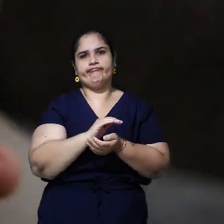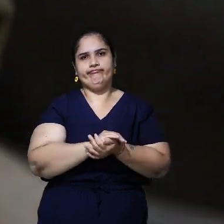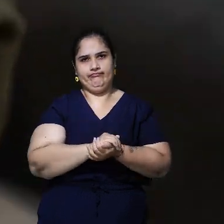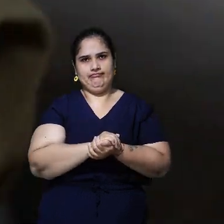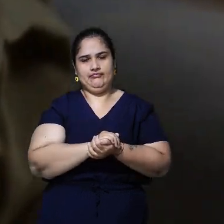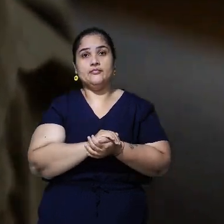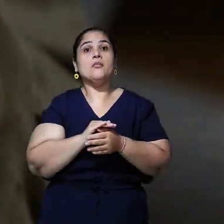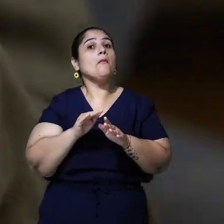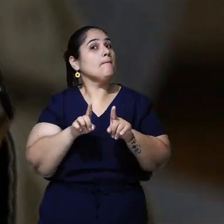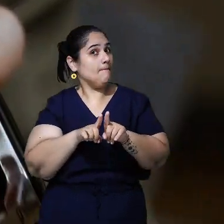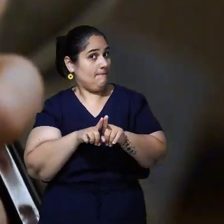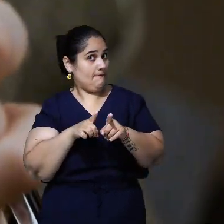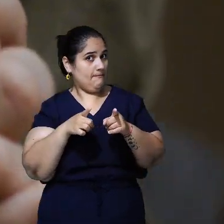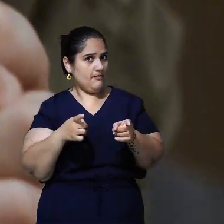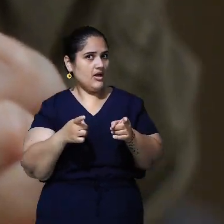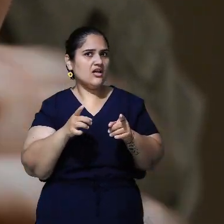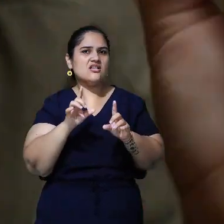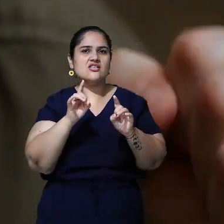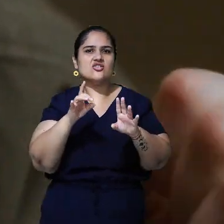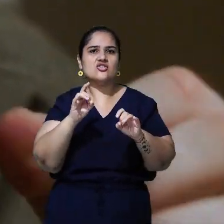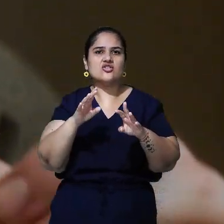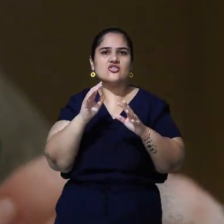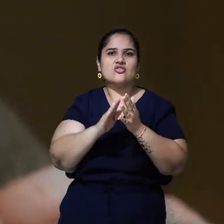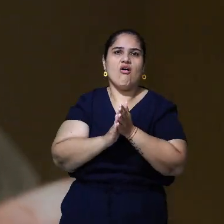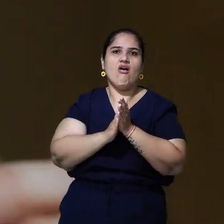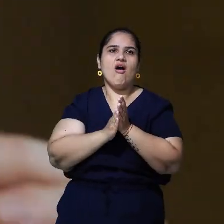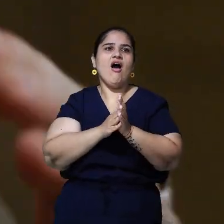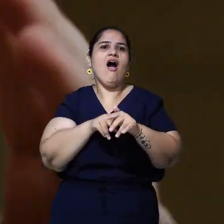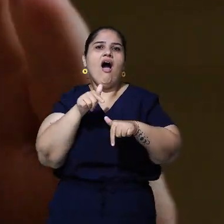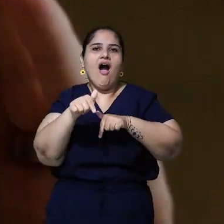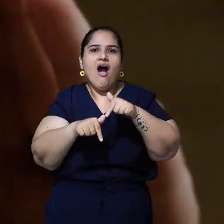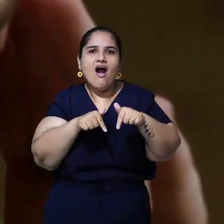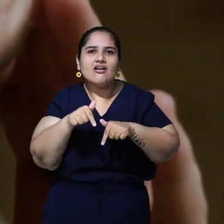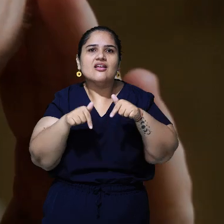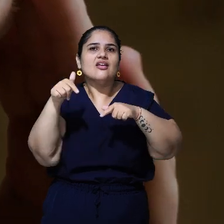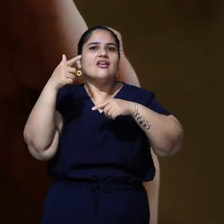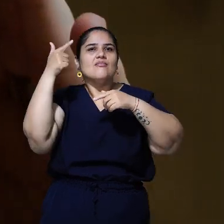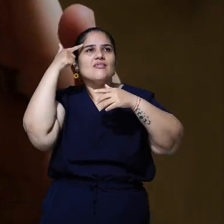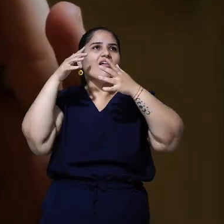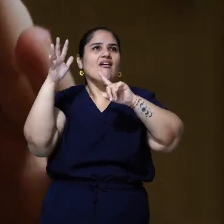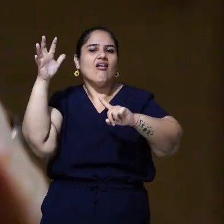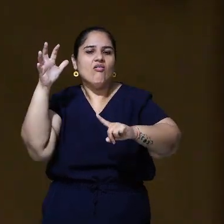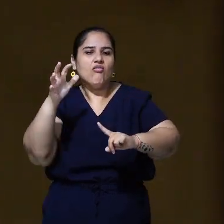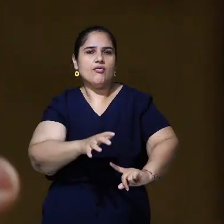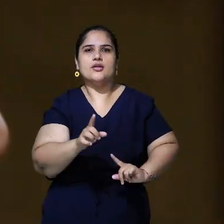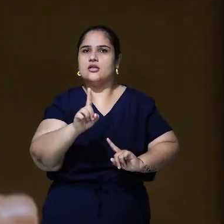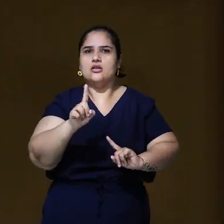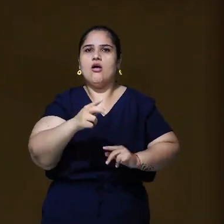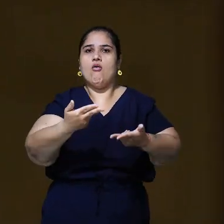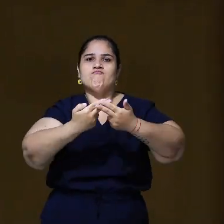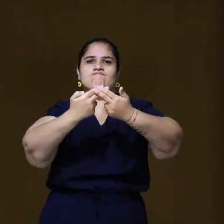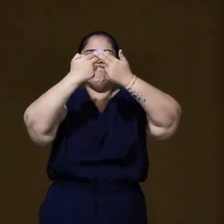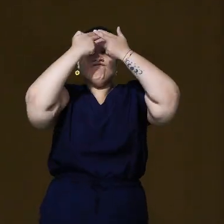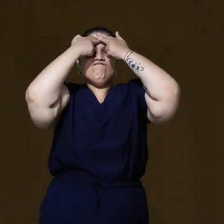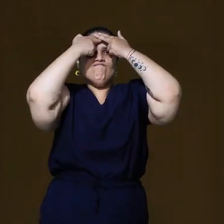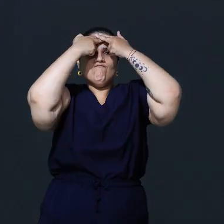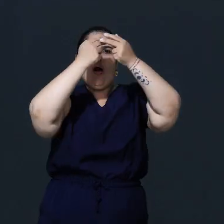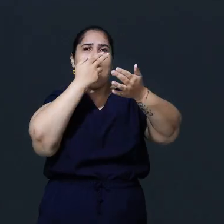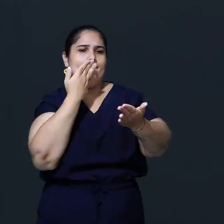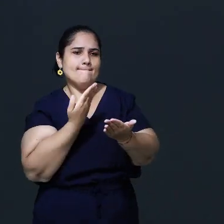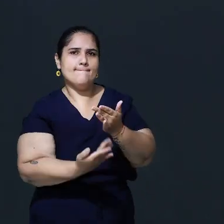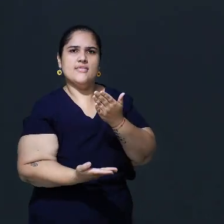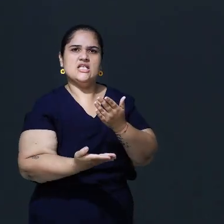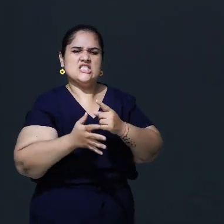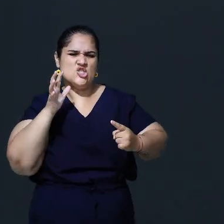No entanto, não são apenas as reações químicas que ditam o curso da depressão. Traumas, perdas, pressões sociais e